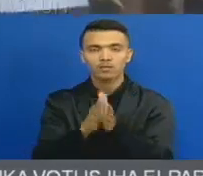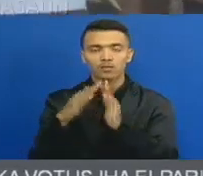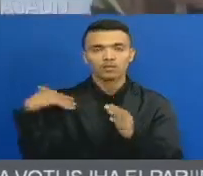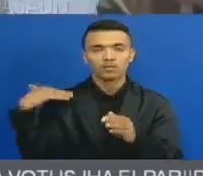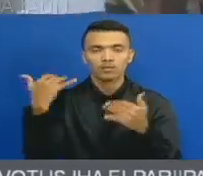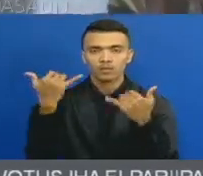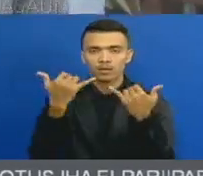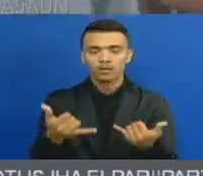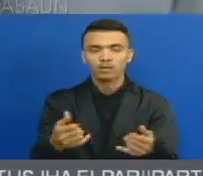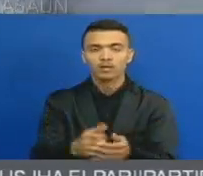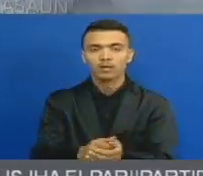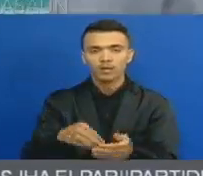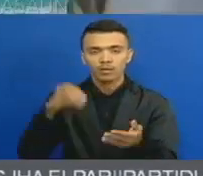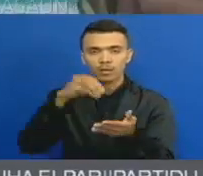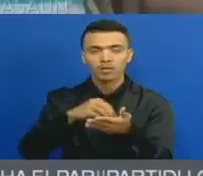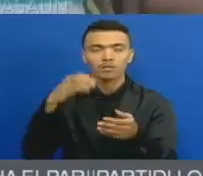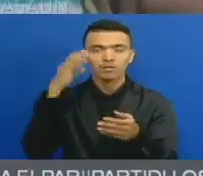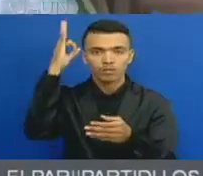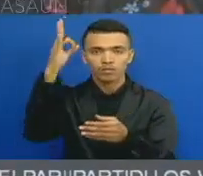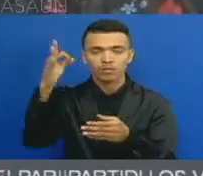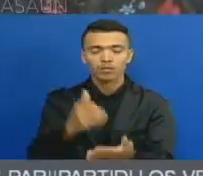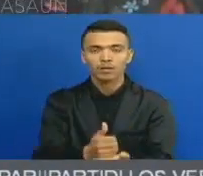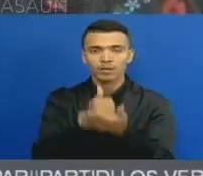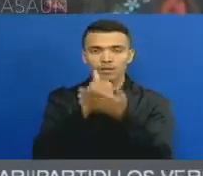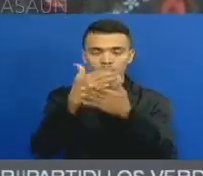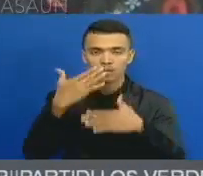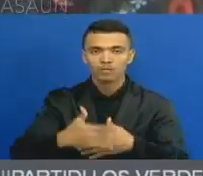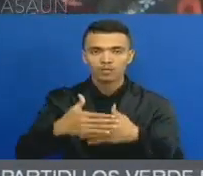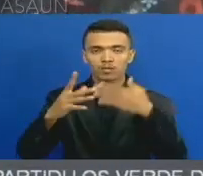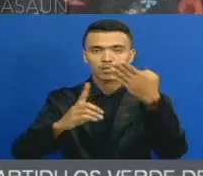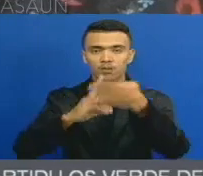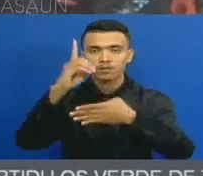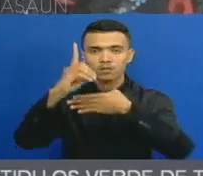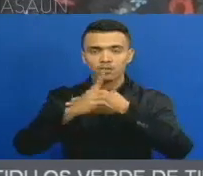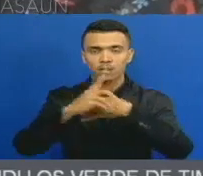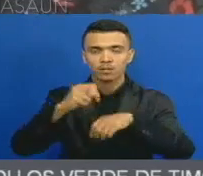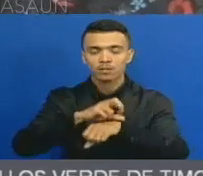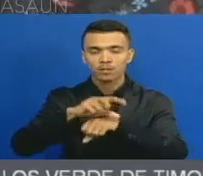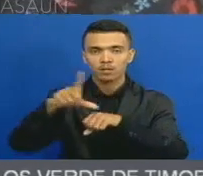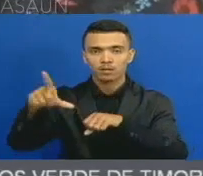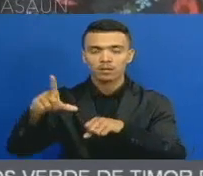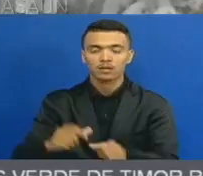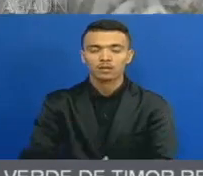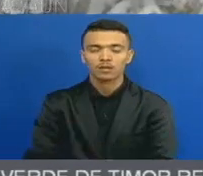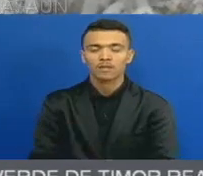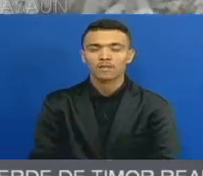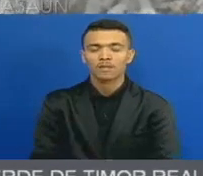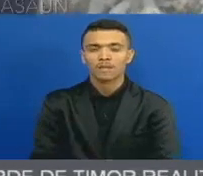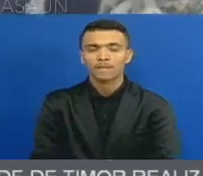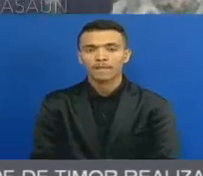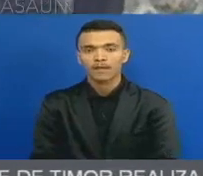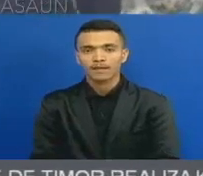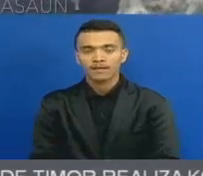Atu concentra ba Sirania futuro. No contribui ba processo de desenvolvimento nacional. João Aníbal, Domingos de Deus,